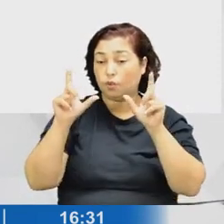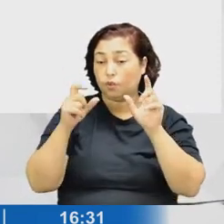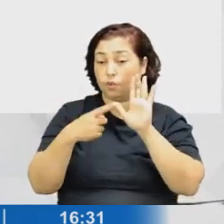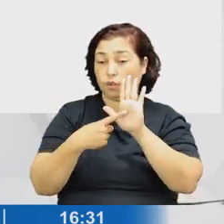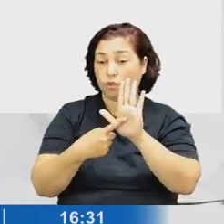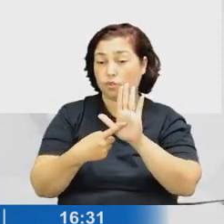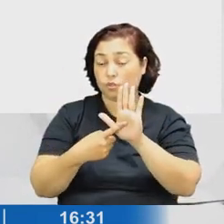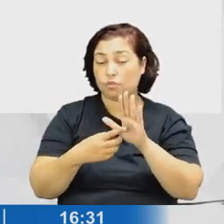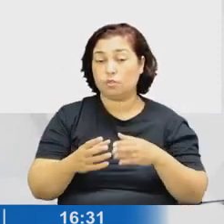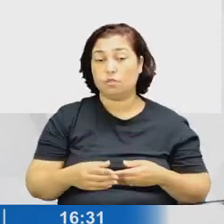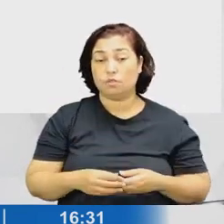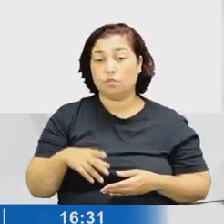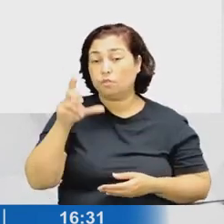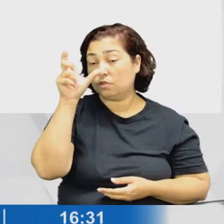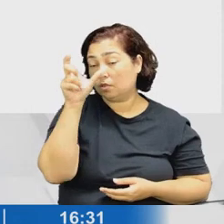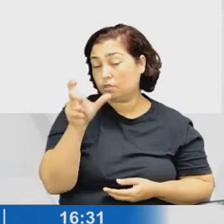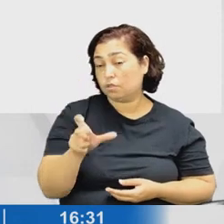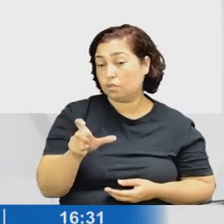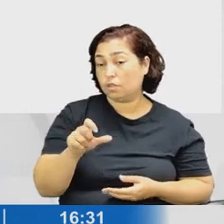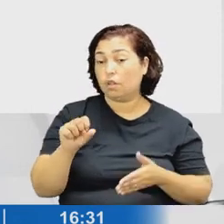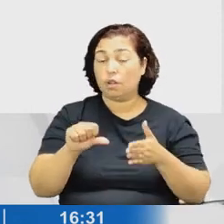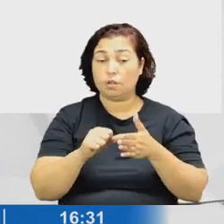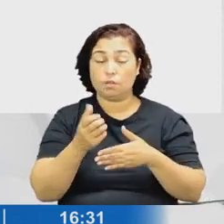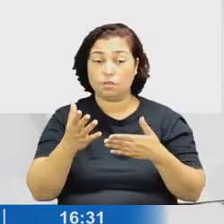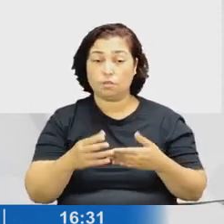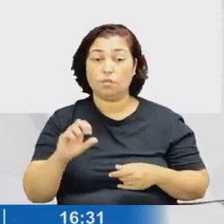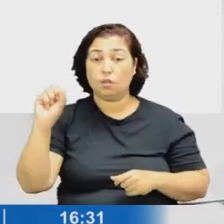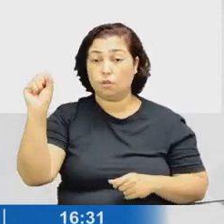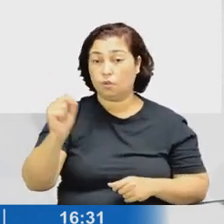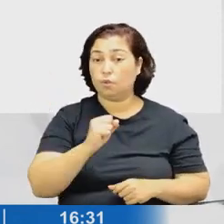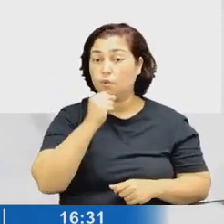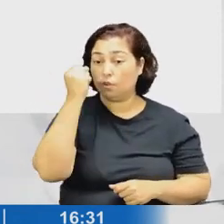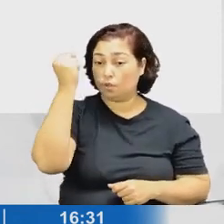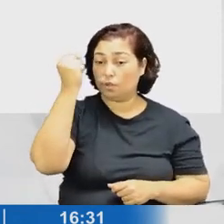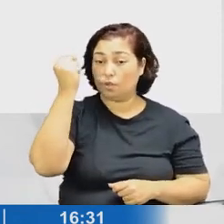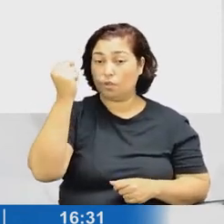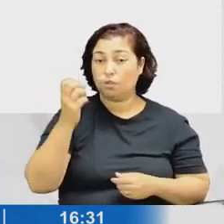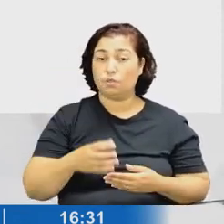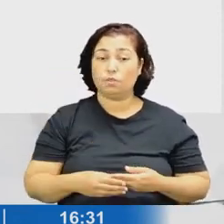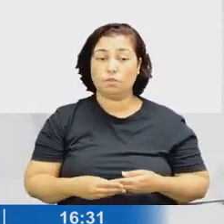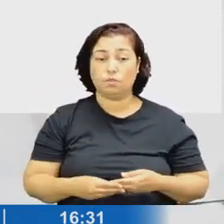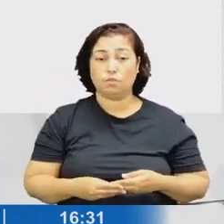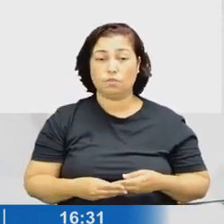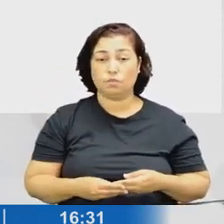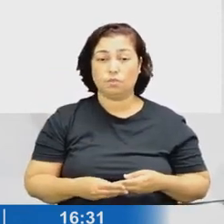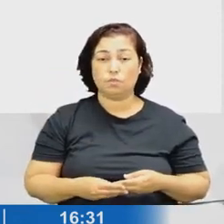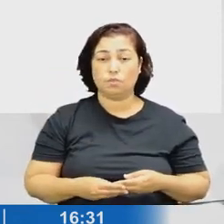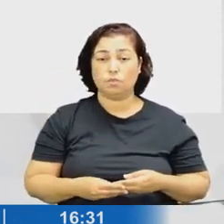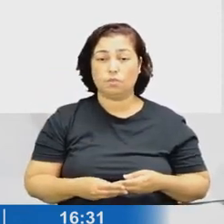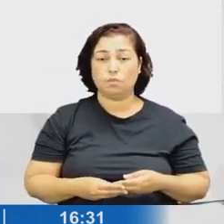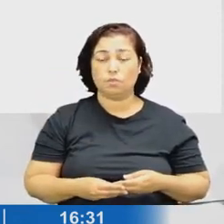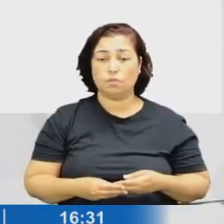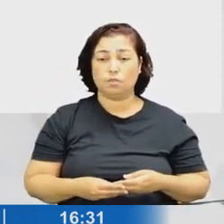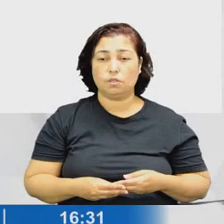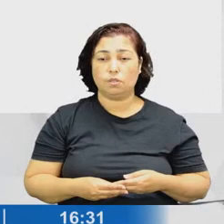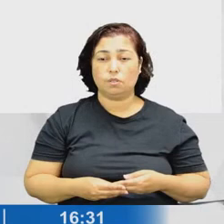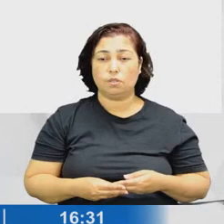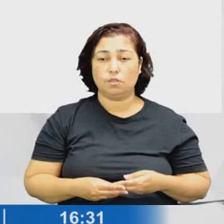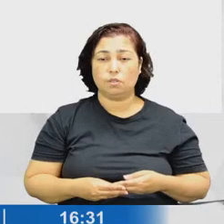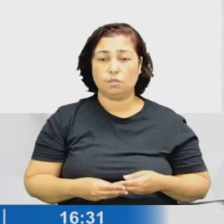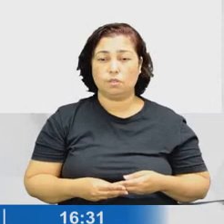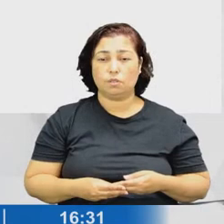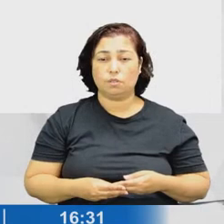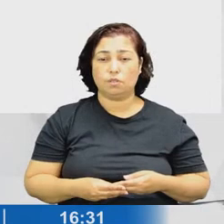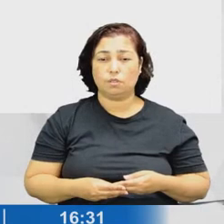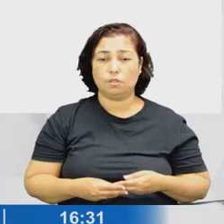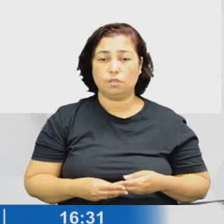o slides então o perfil a primeira arquétipo Líder herói né a Dilma no primeiro primeiro mandato né tinha